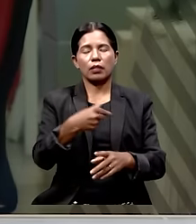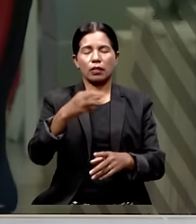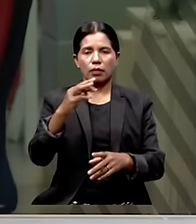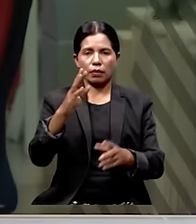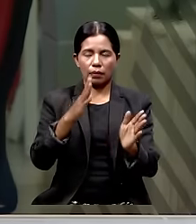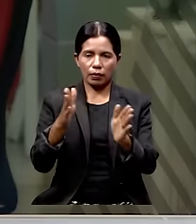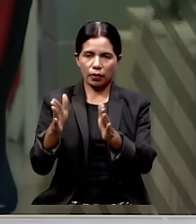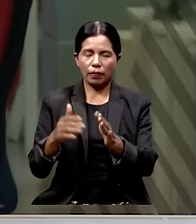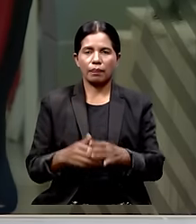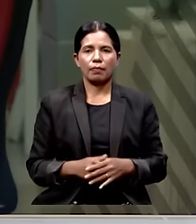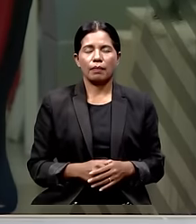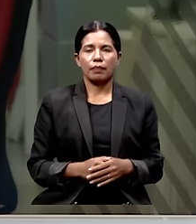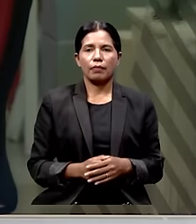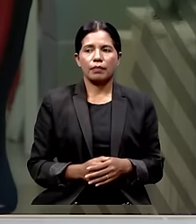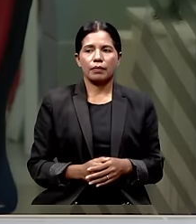GMN Preparona.